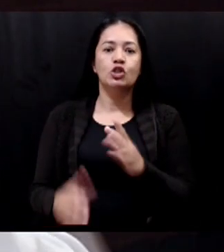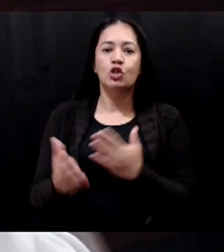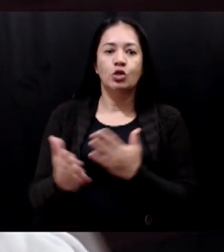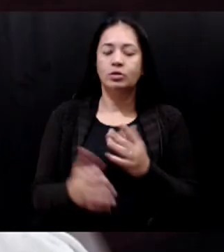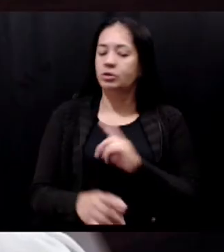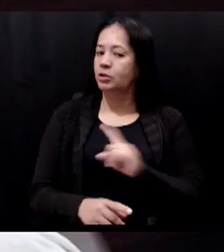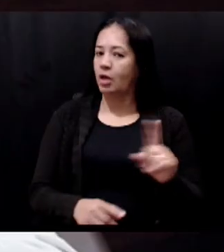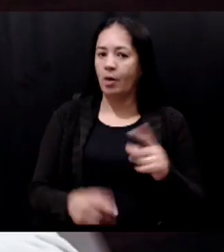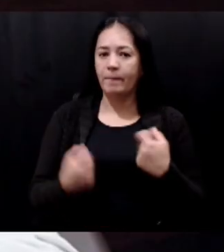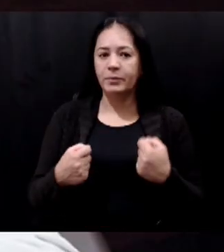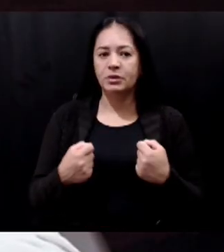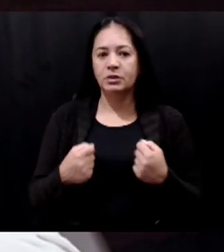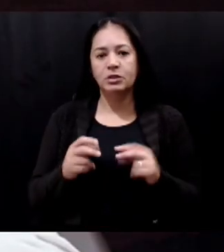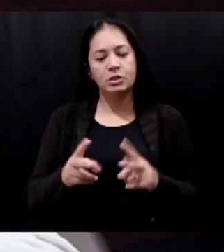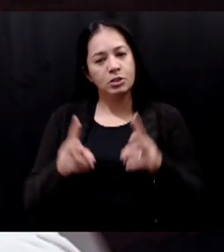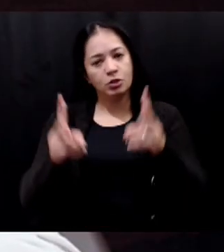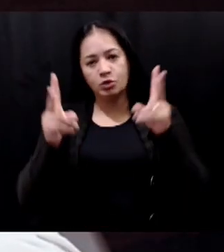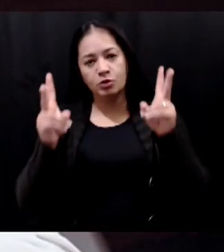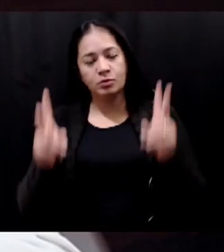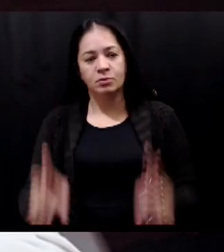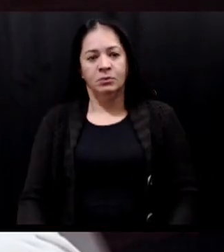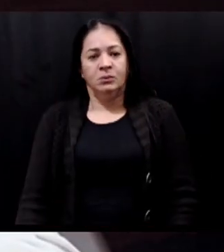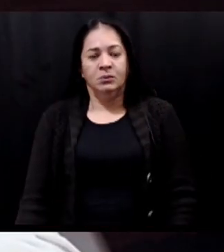coisa contínua, né? Então,